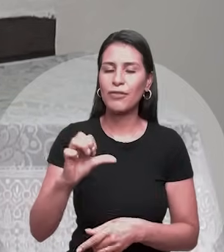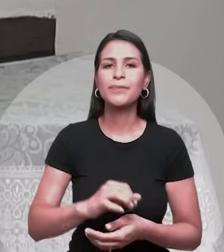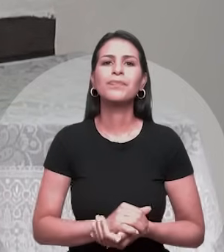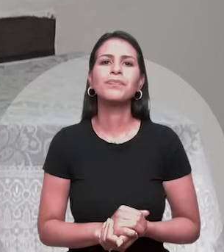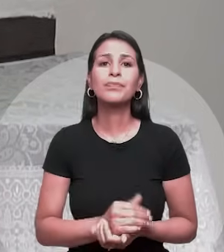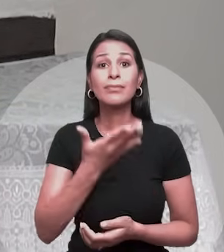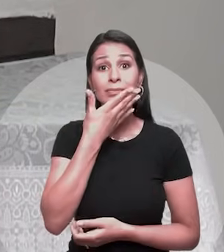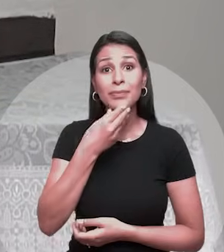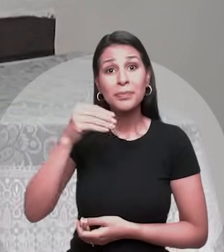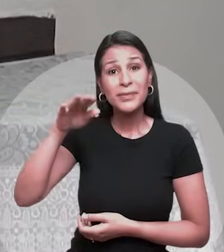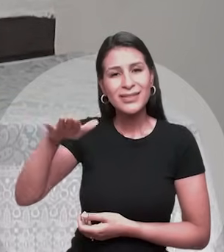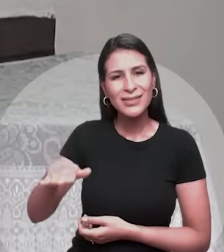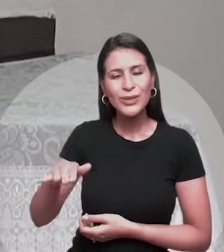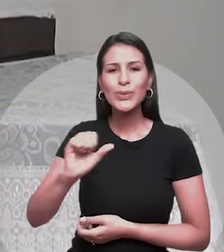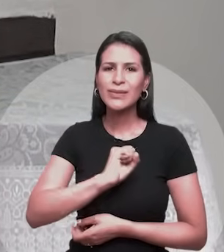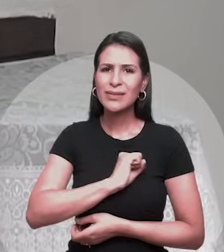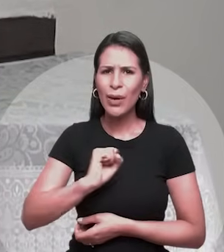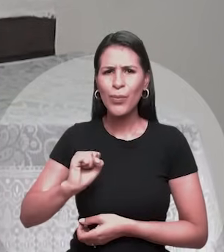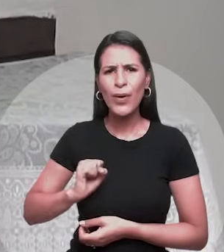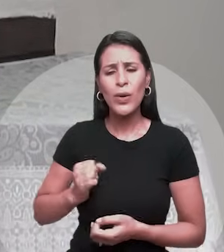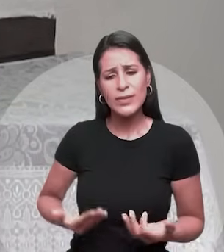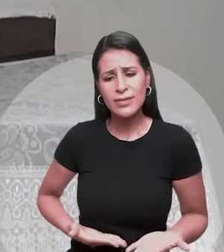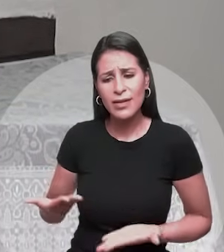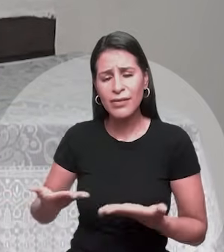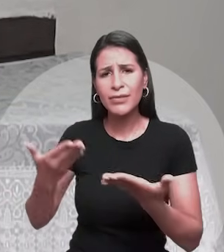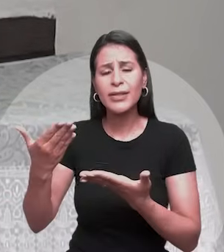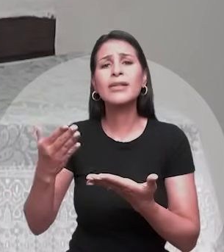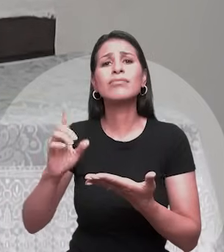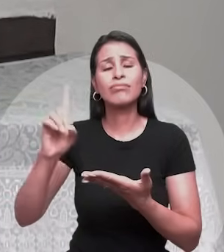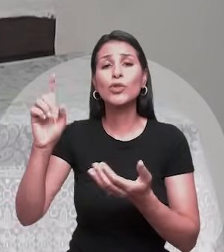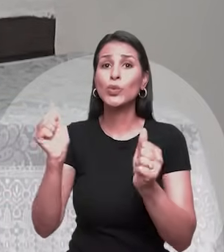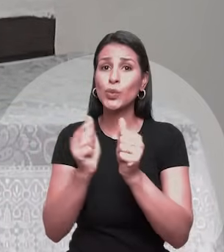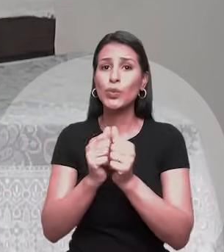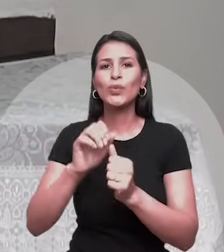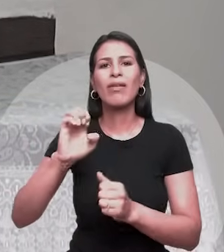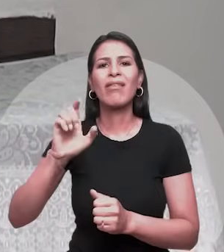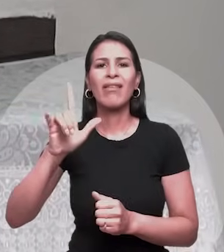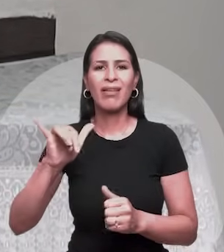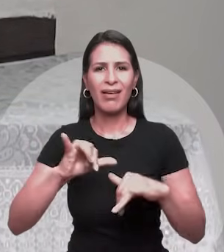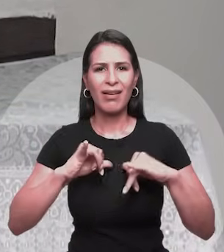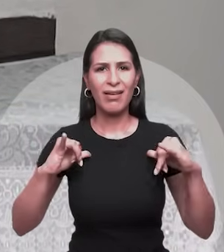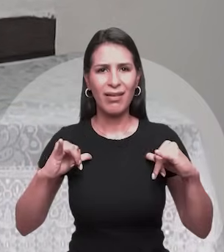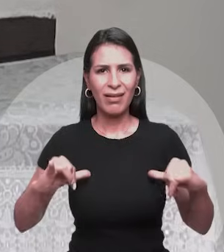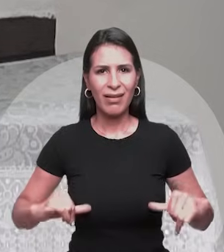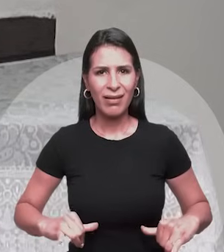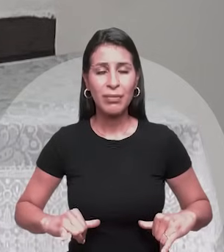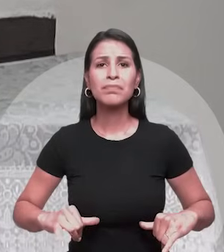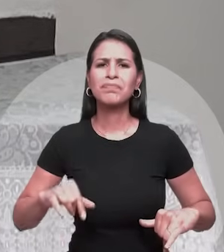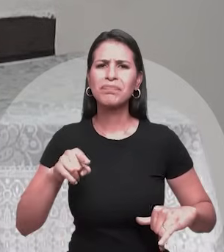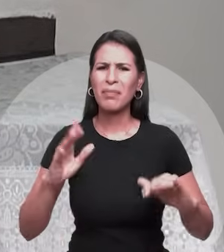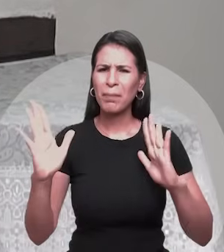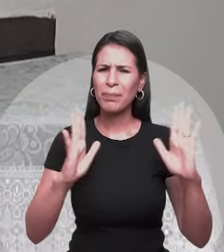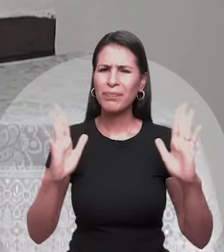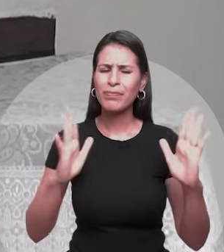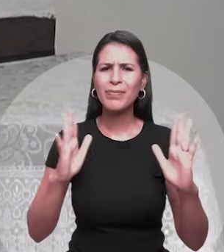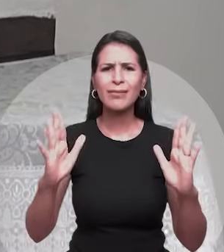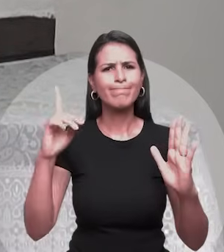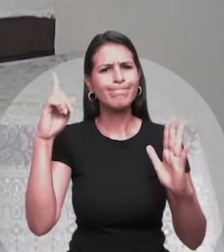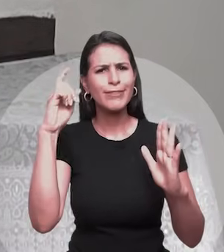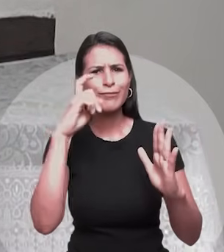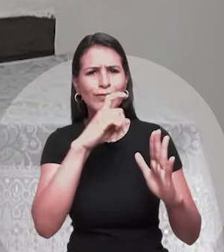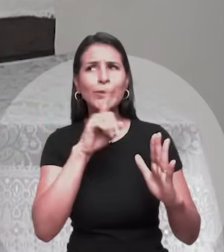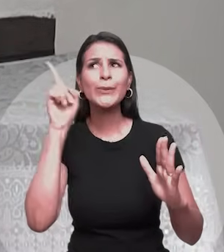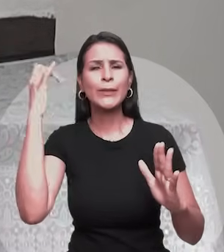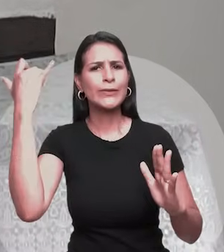O menino Samuel servia ao Senhor diante de Eli, e naqueles dias a palavra do Senhor era muito rara e